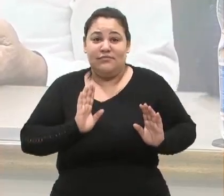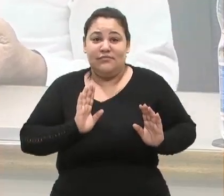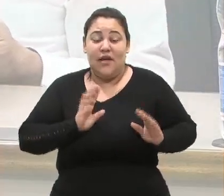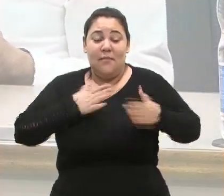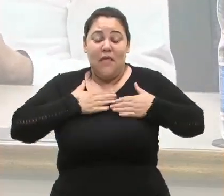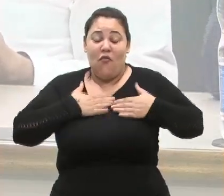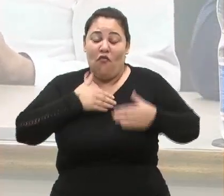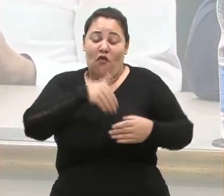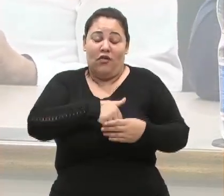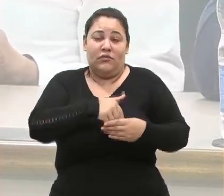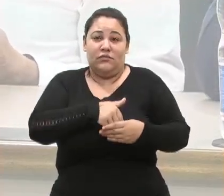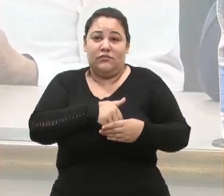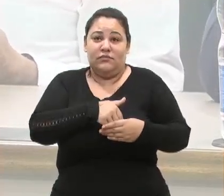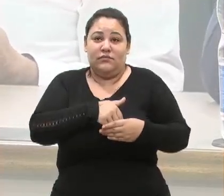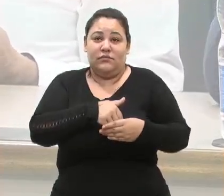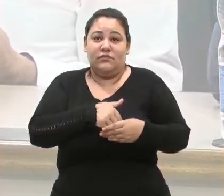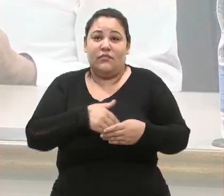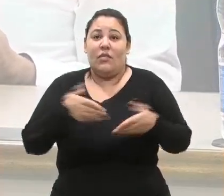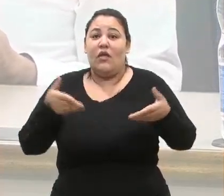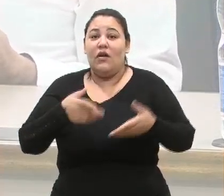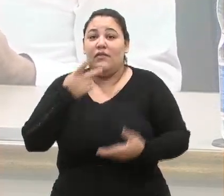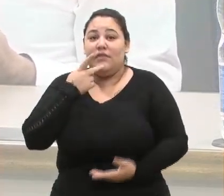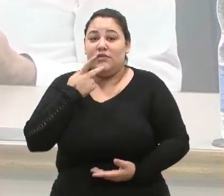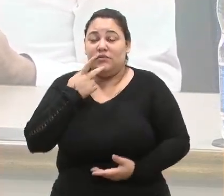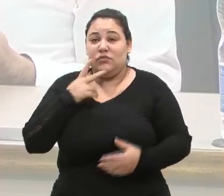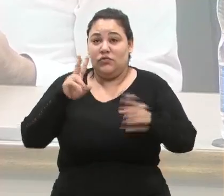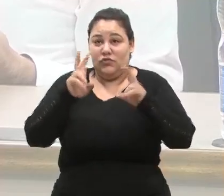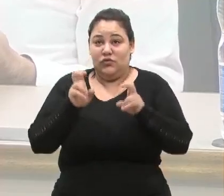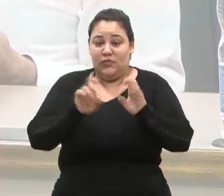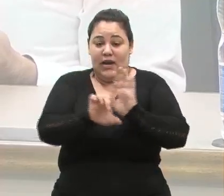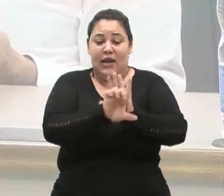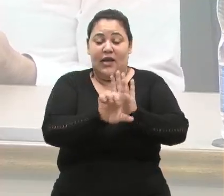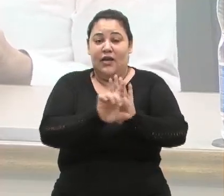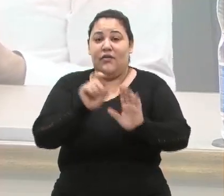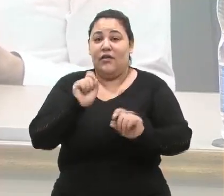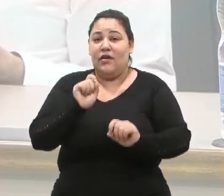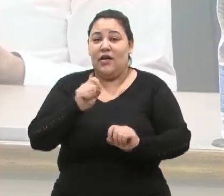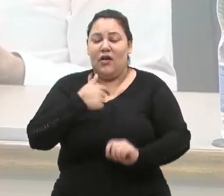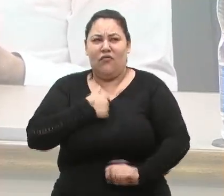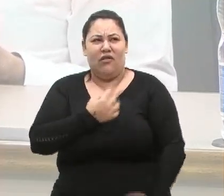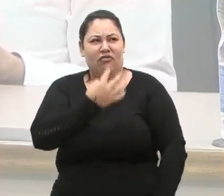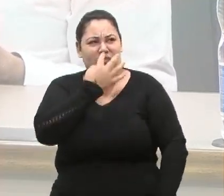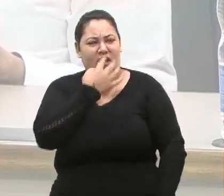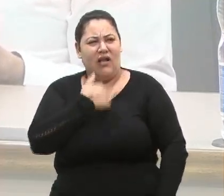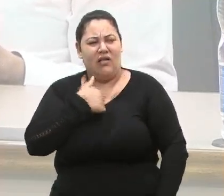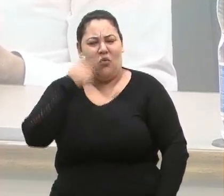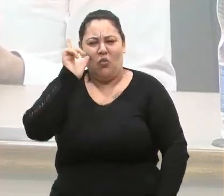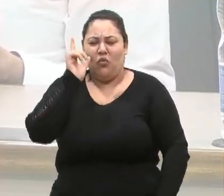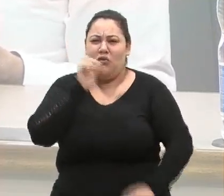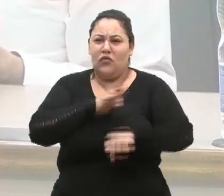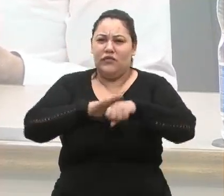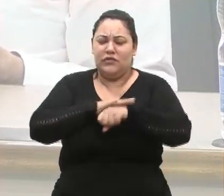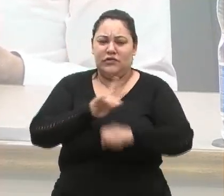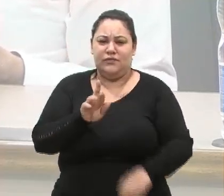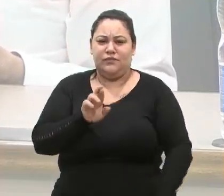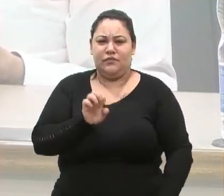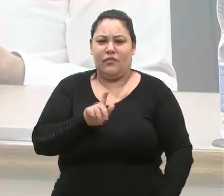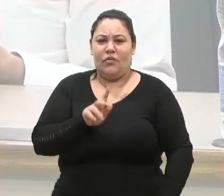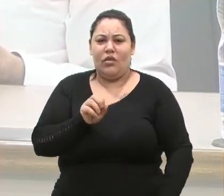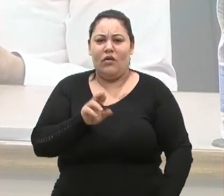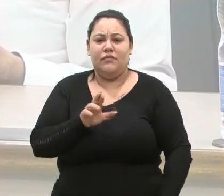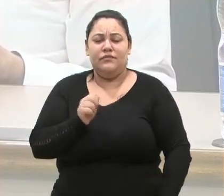sobre a situação de legislação, vereador, o que mais me surpreende, eu falei ontem para a Grégora, eu quero te parabenizar,